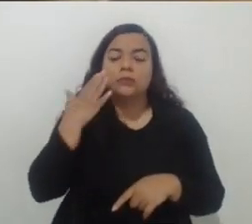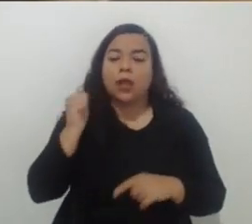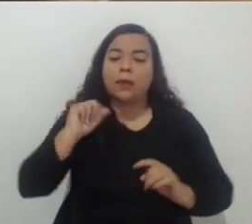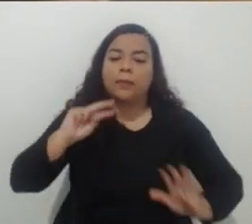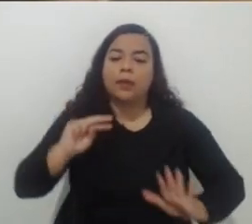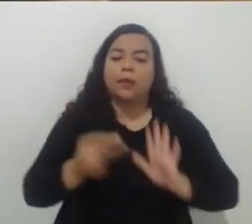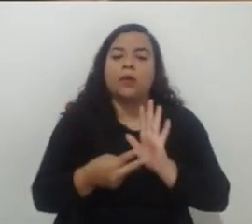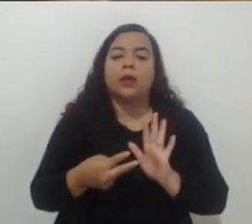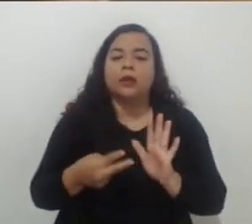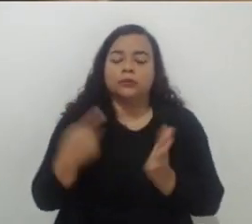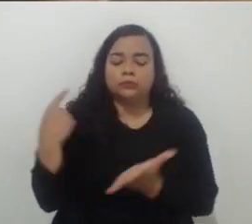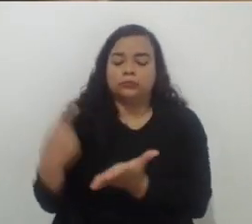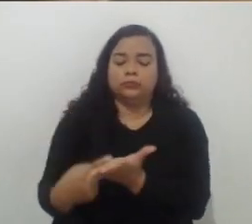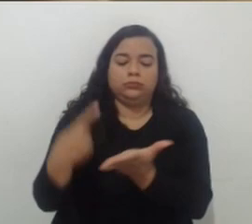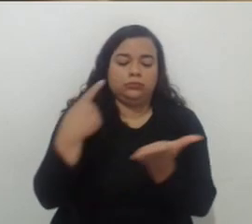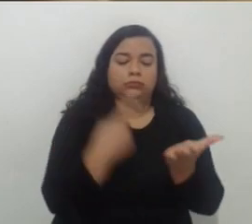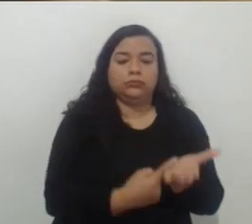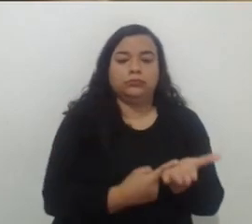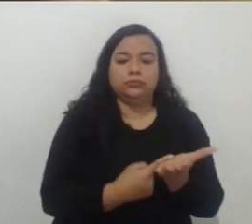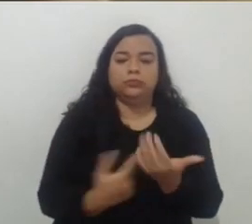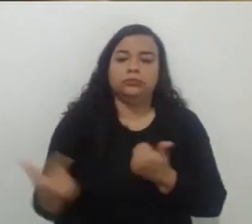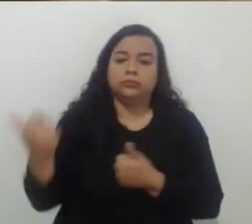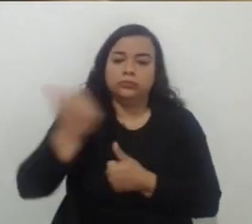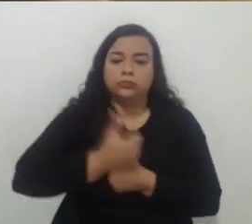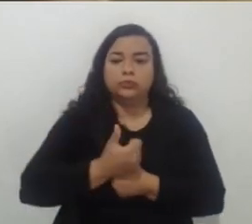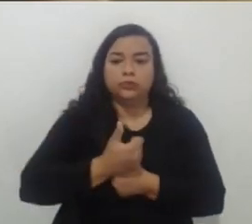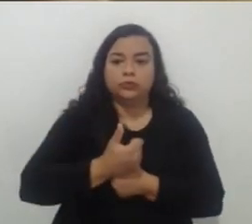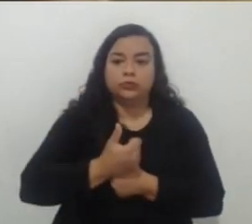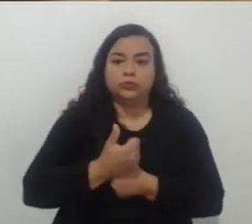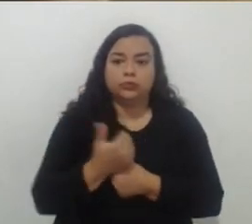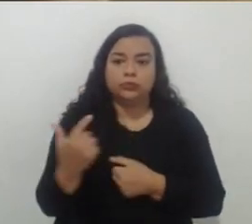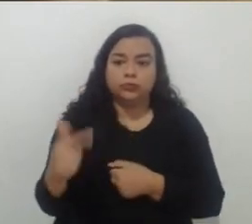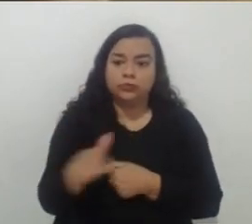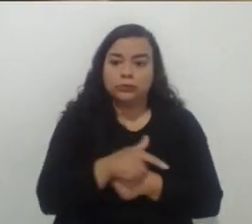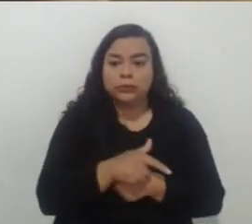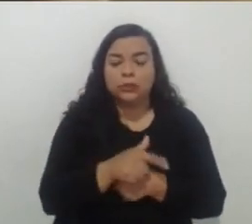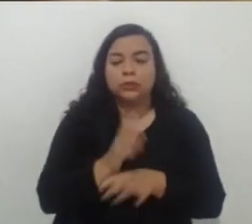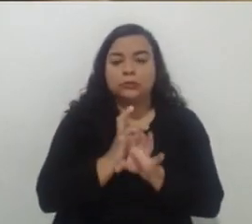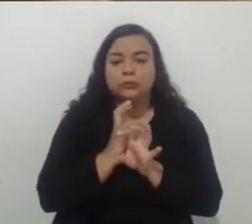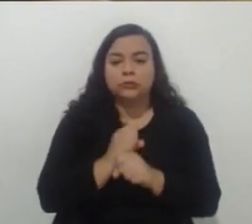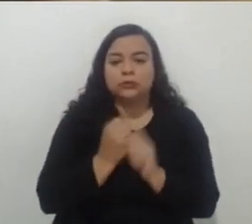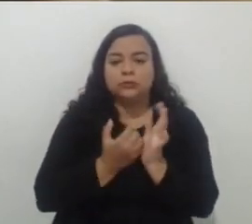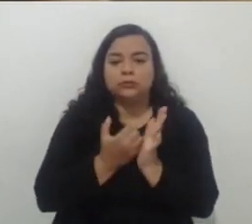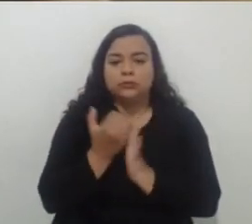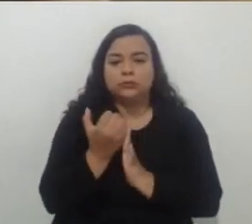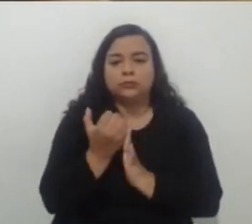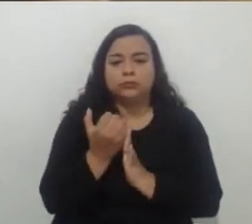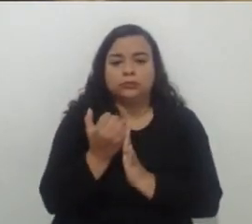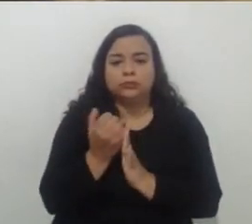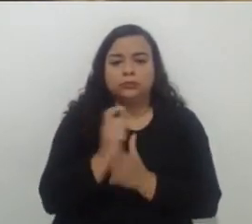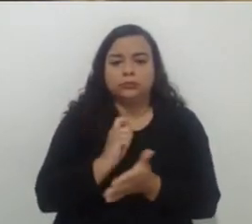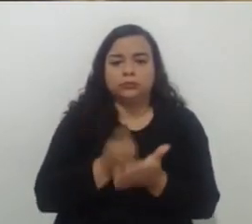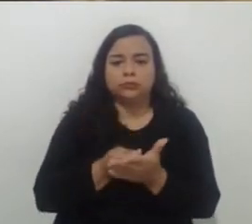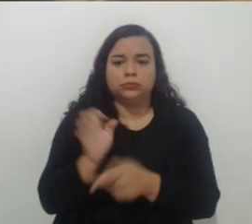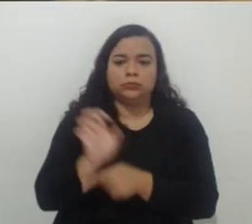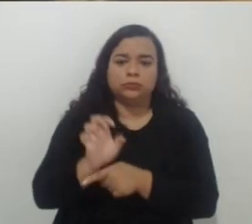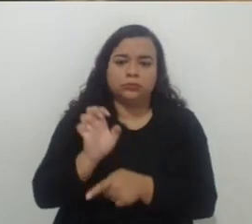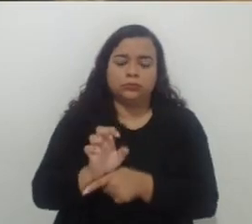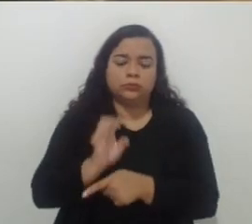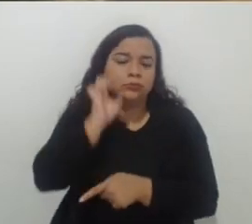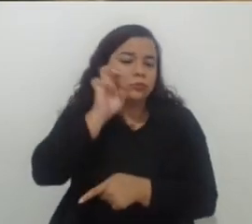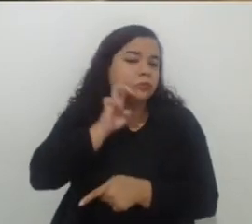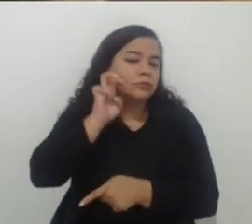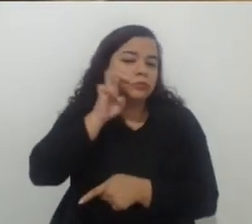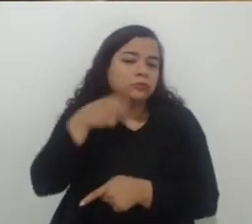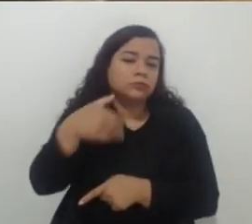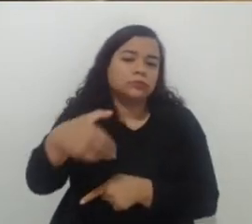do presente, não subsistirá nenhuma soma de qualquer natureza a ser adimplida pelo Estado do Rio Grande do Norte. Novamente,